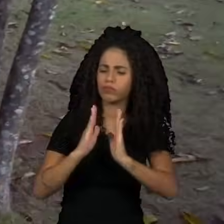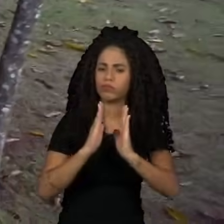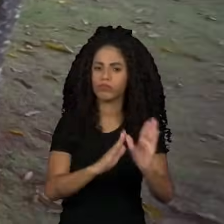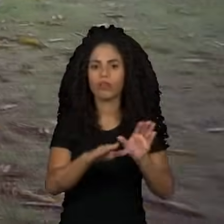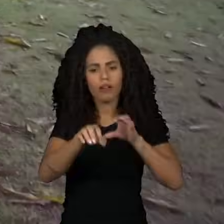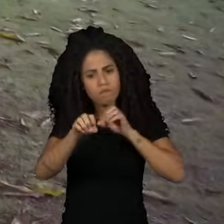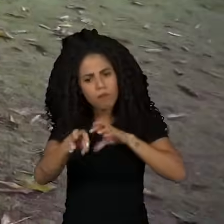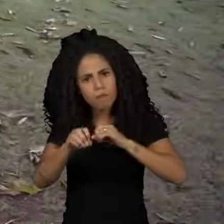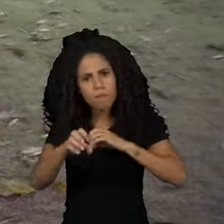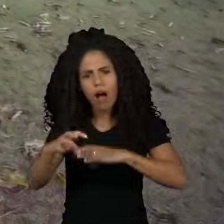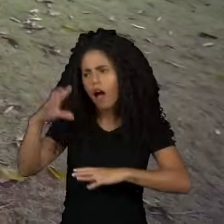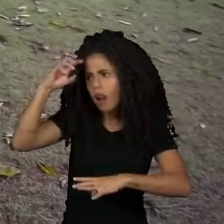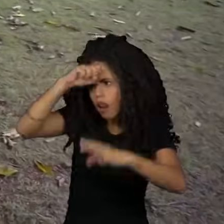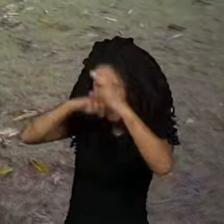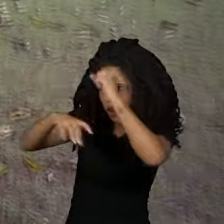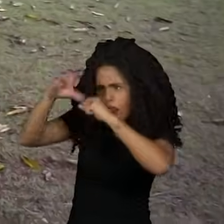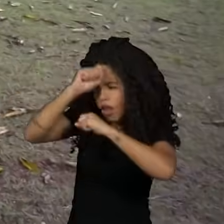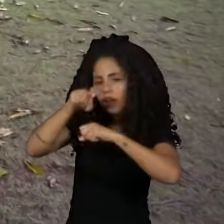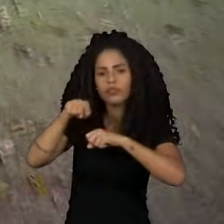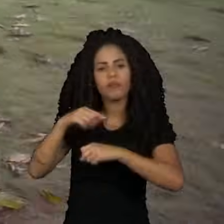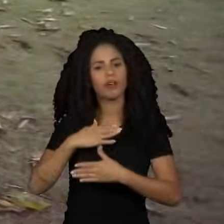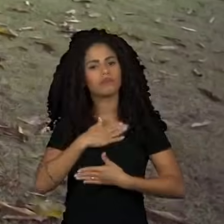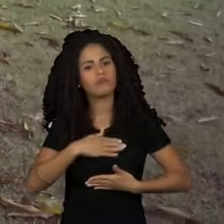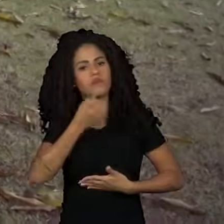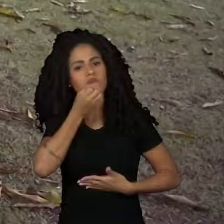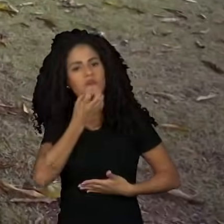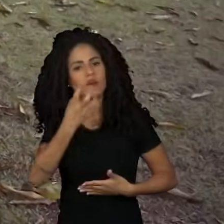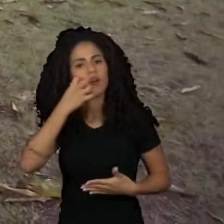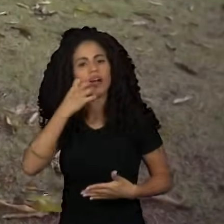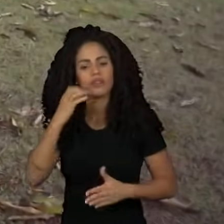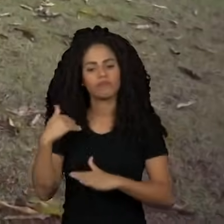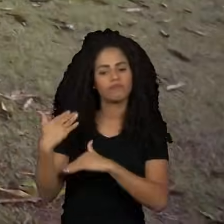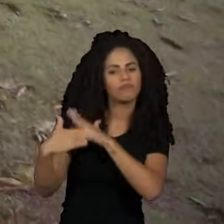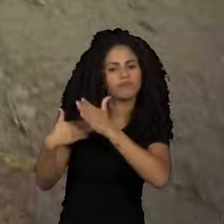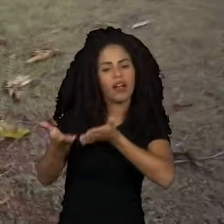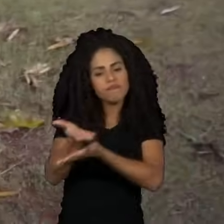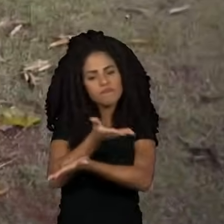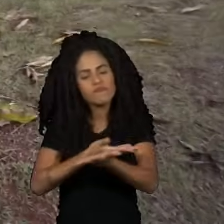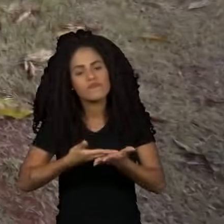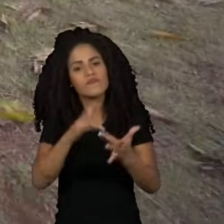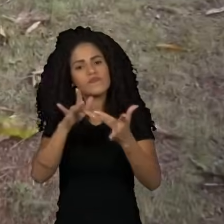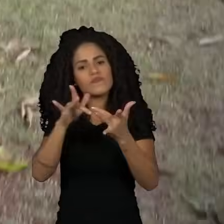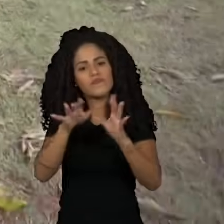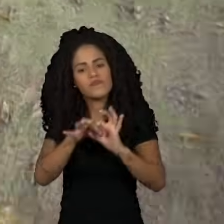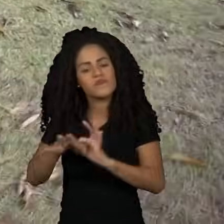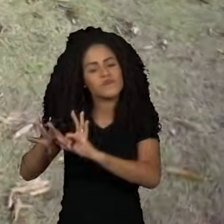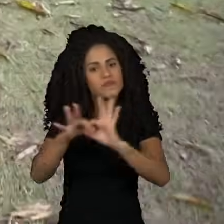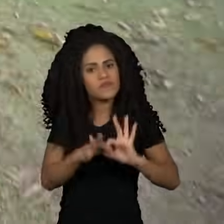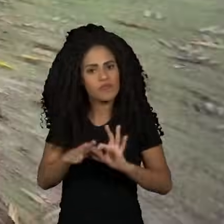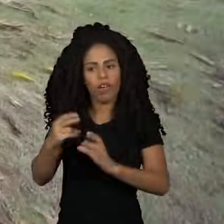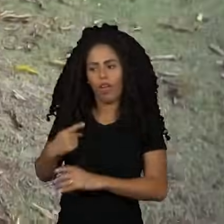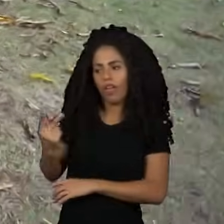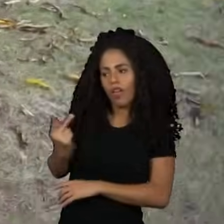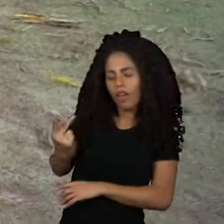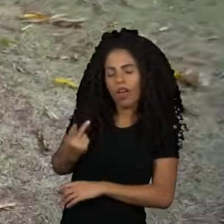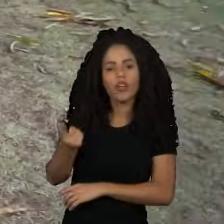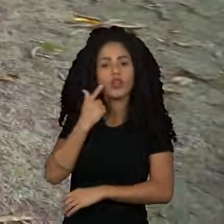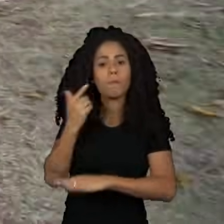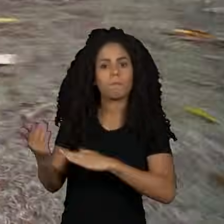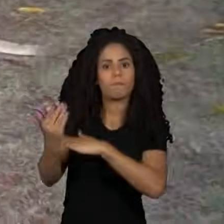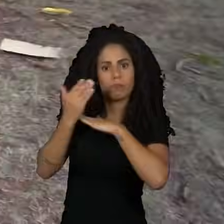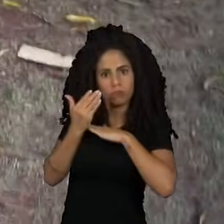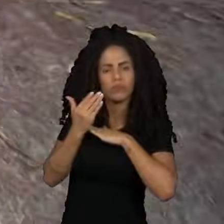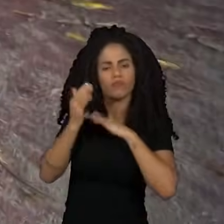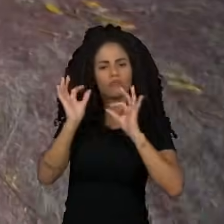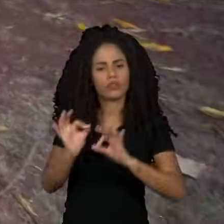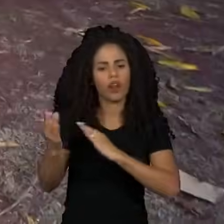adestramento, também começa a ser prazeroso para o cachorro, porque a gente vai desenvolvendo vínculo. Então, ele começa a me ajudar porque ele